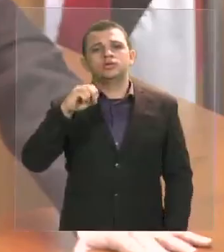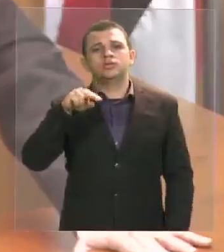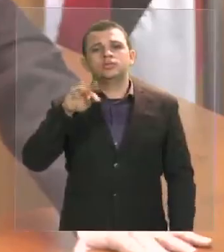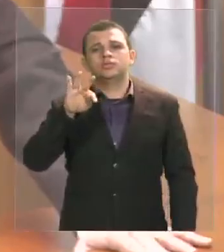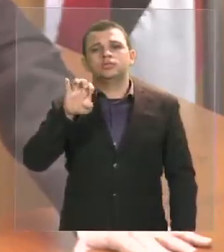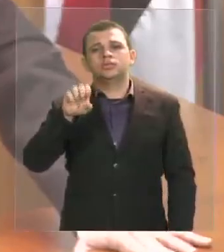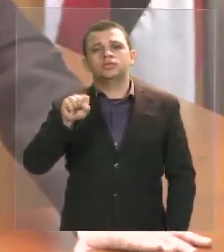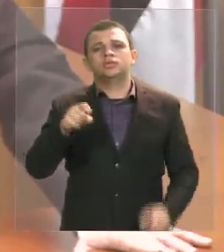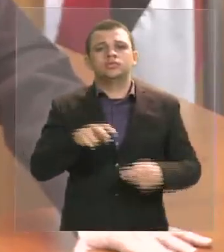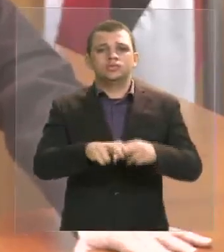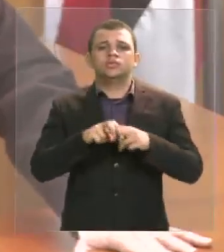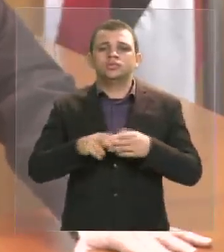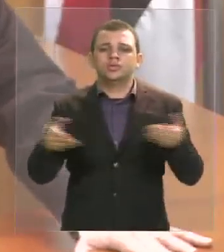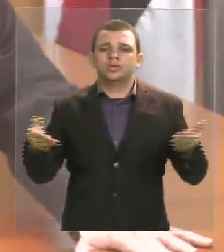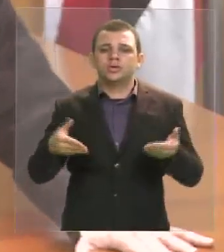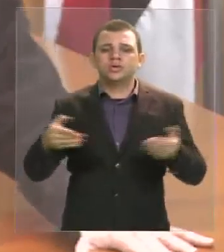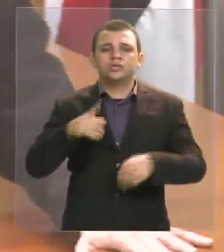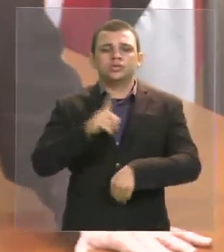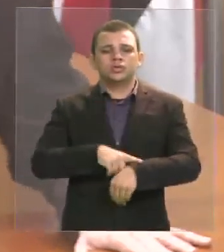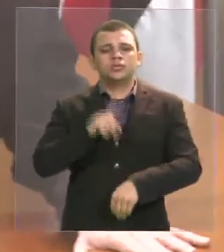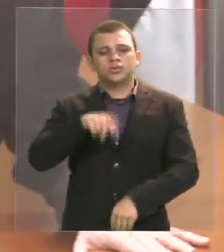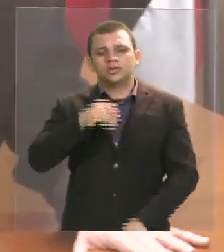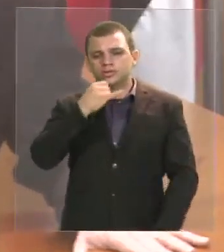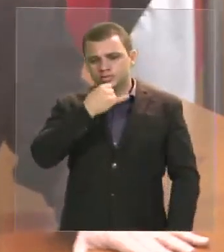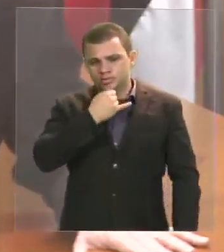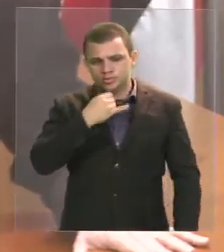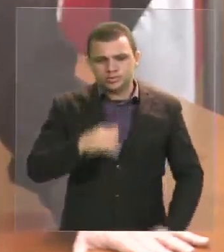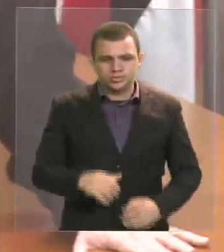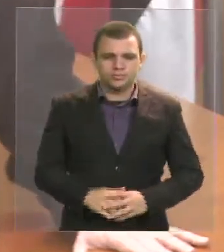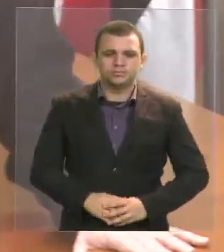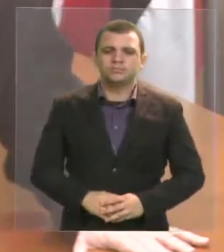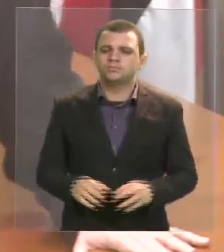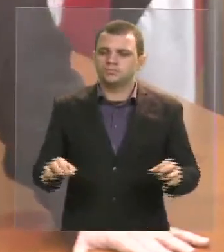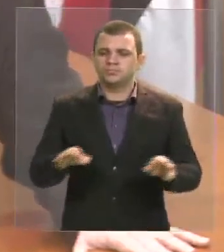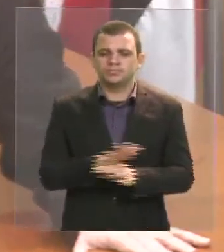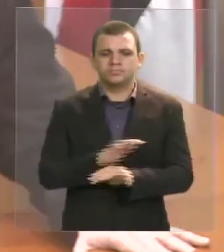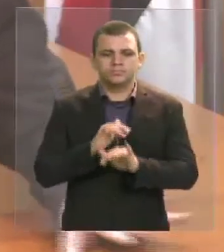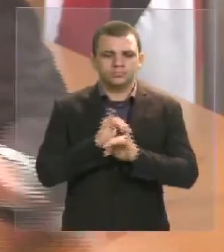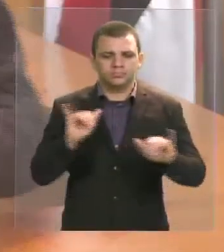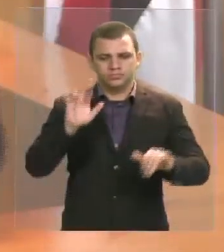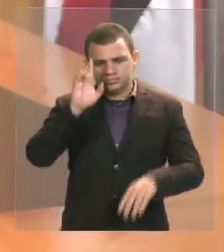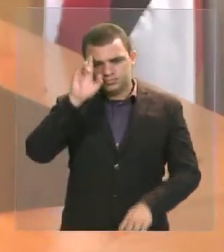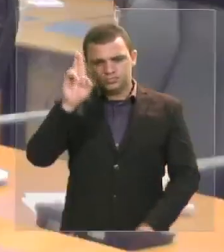momento de tristeza. Era isso que tinha a relatar, senhor presidente.